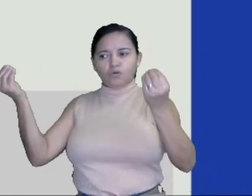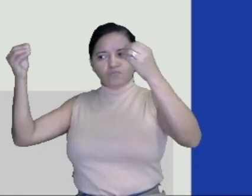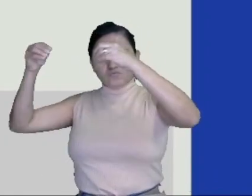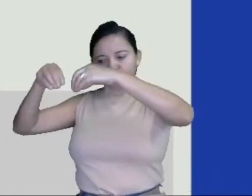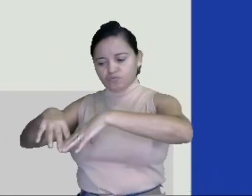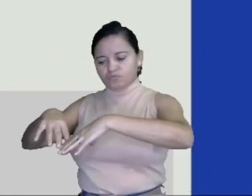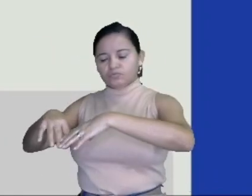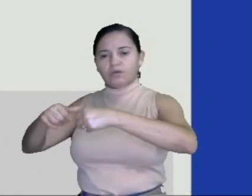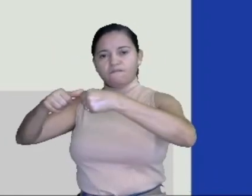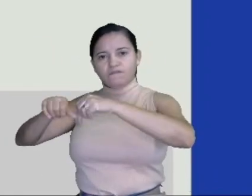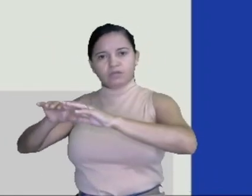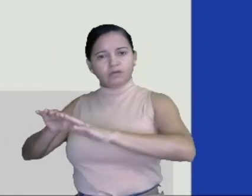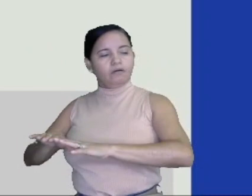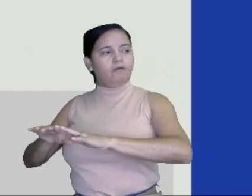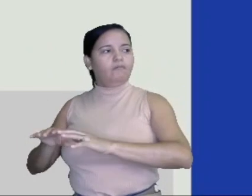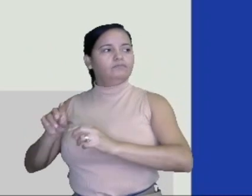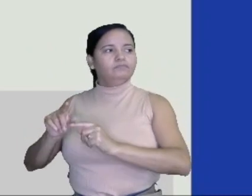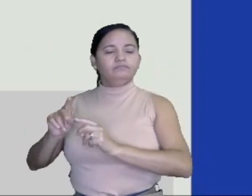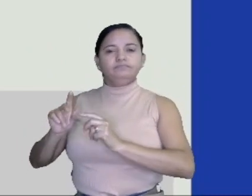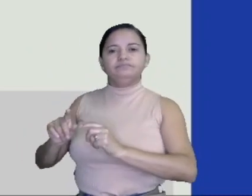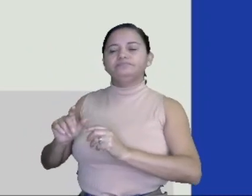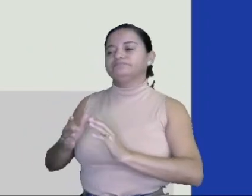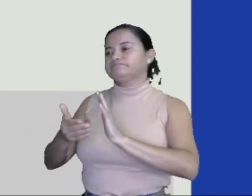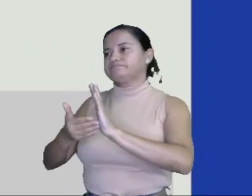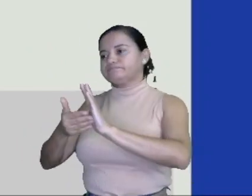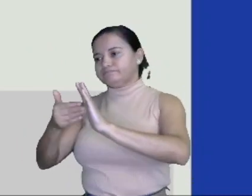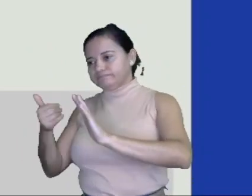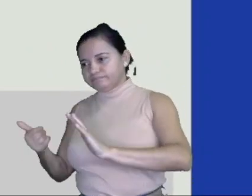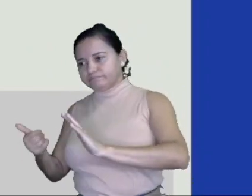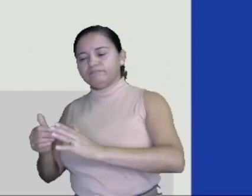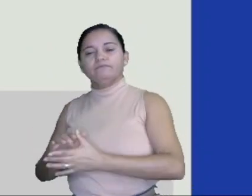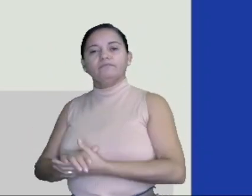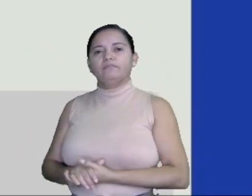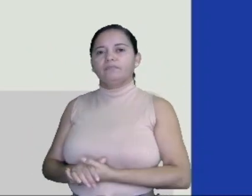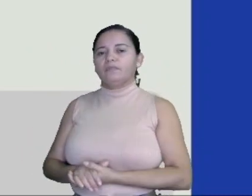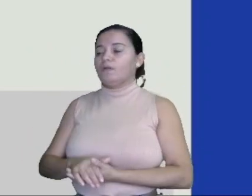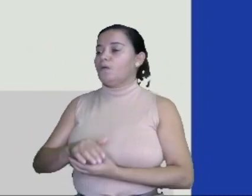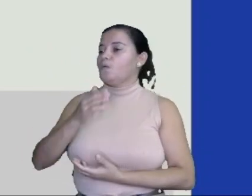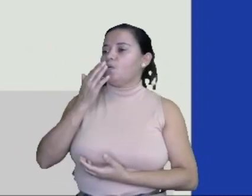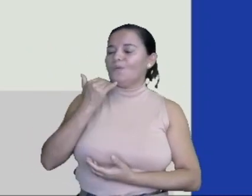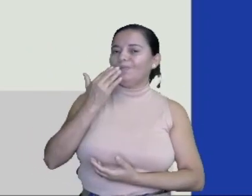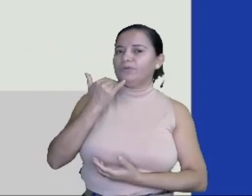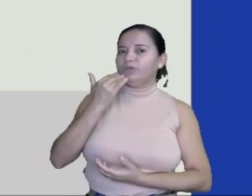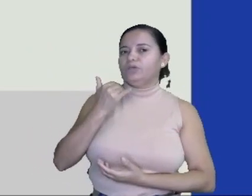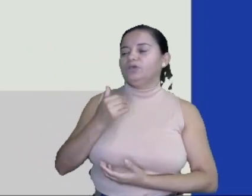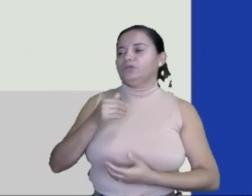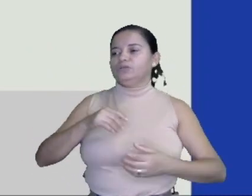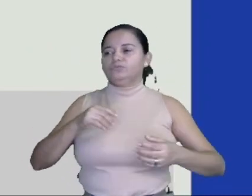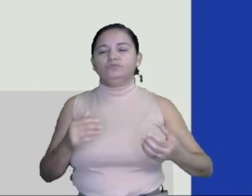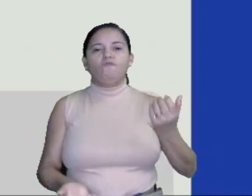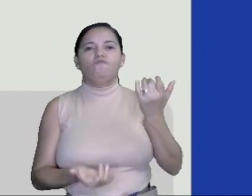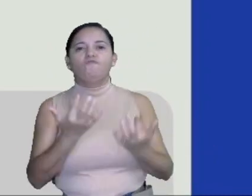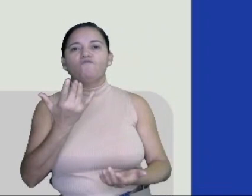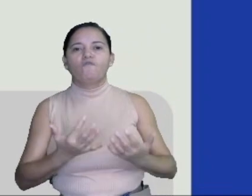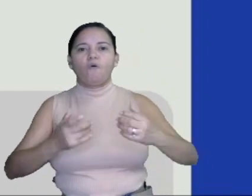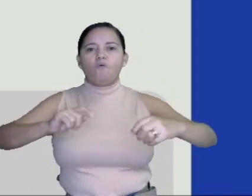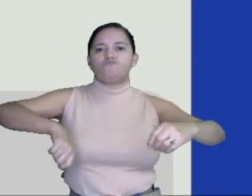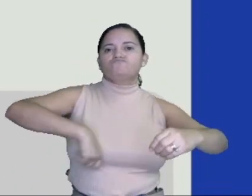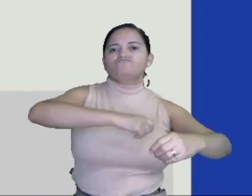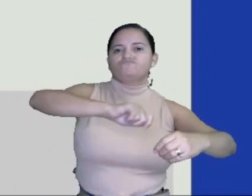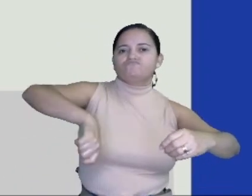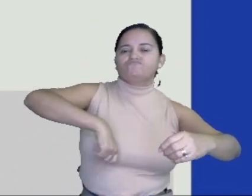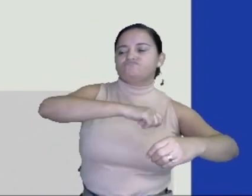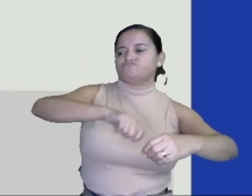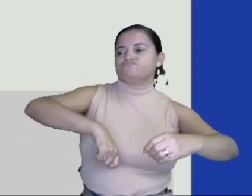bom? Já os alimentos que comemos cozidos ou assados ou fritos, como as carnes, queijos,